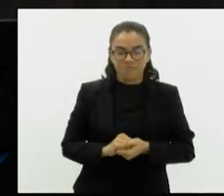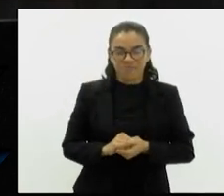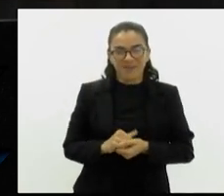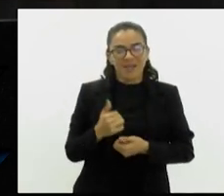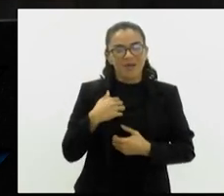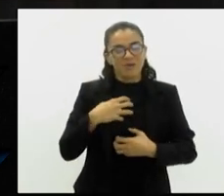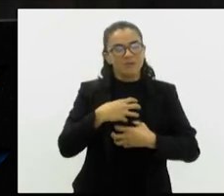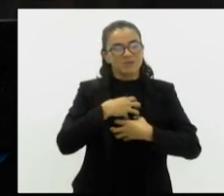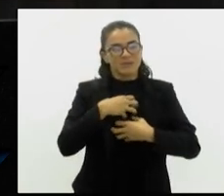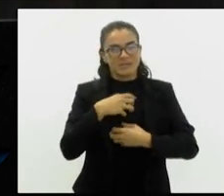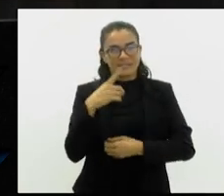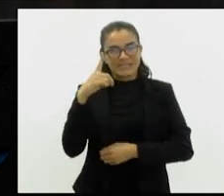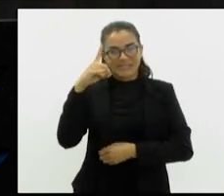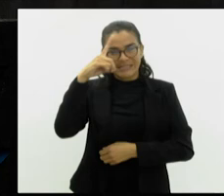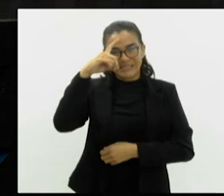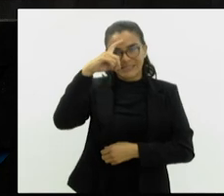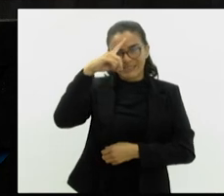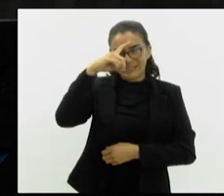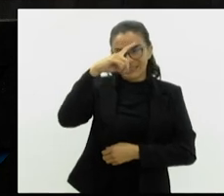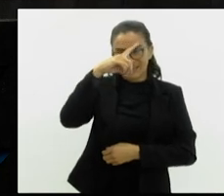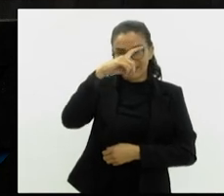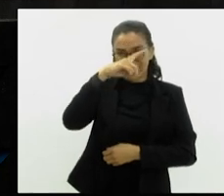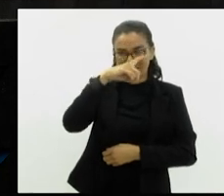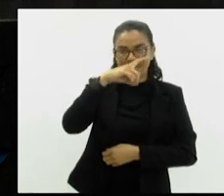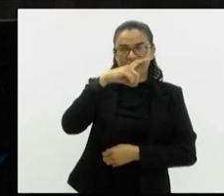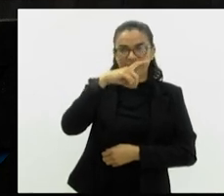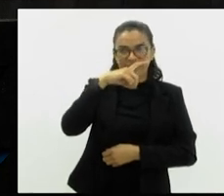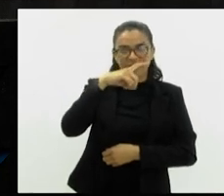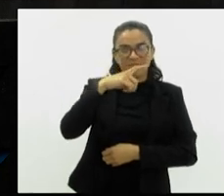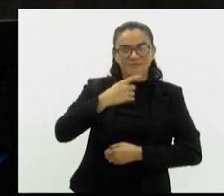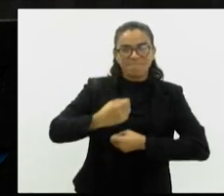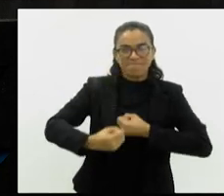difícil senhora Presidente